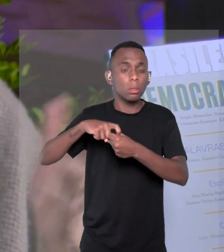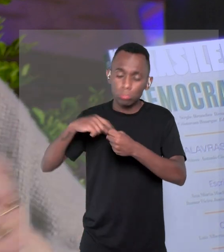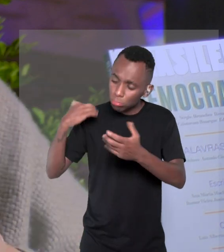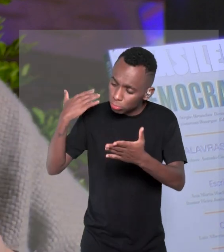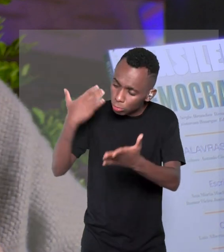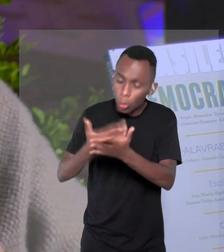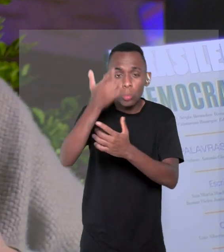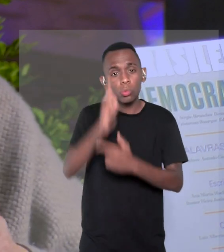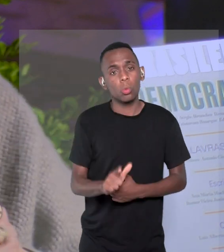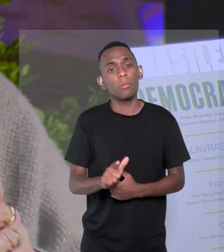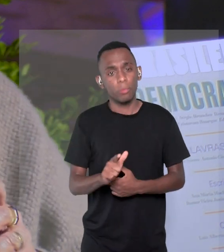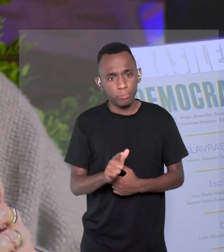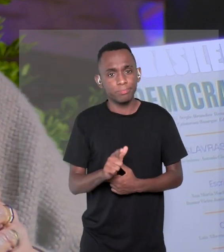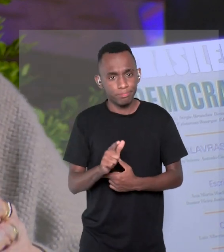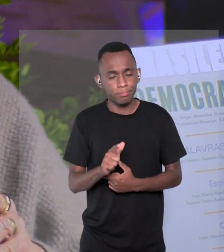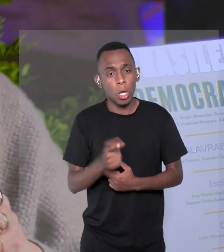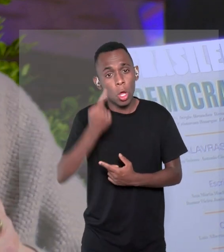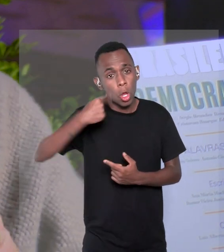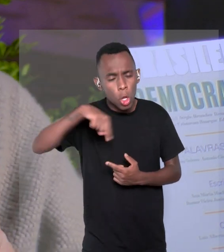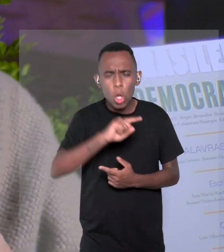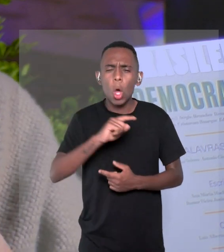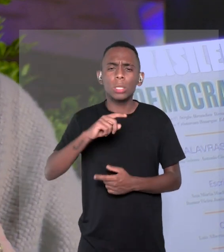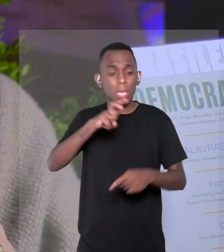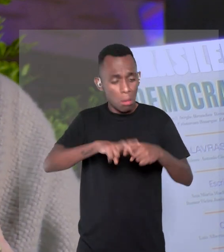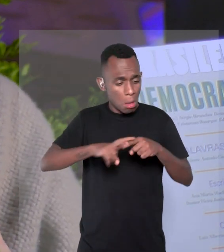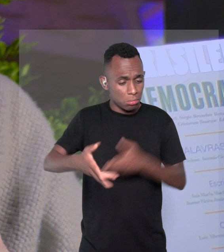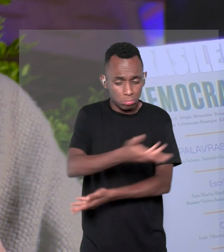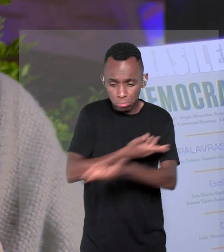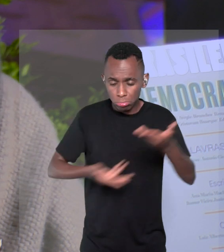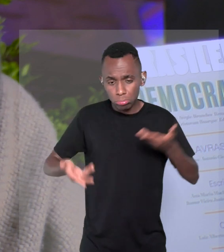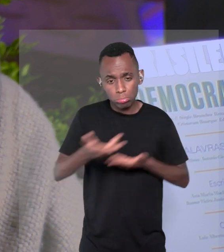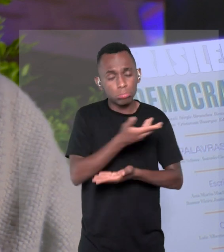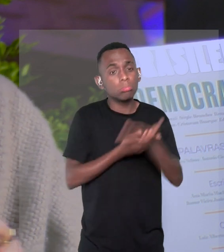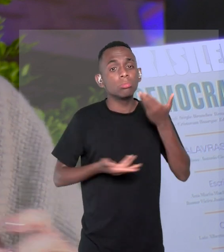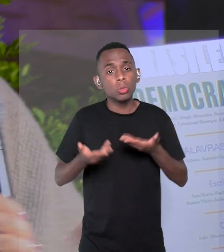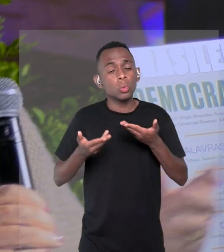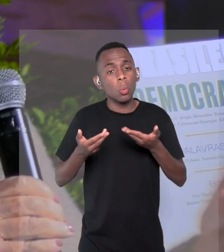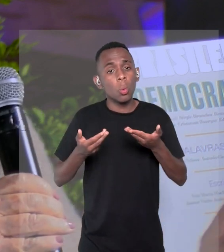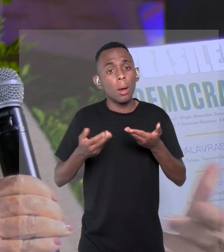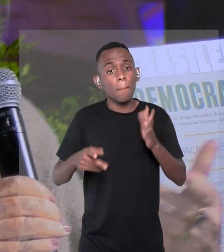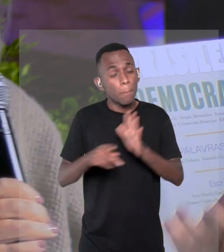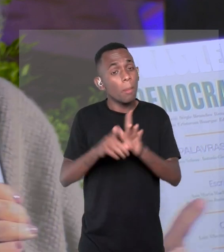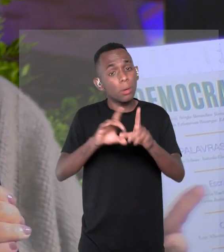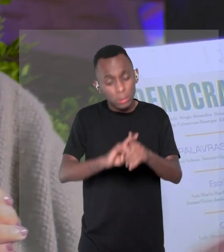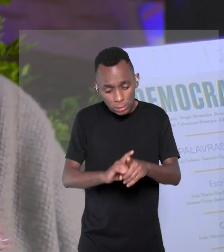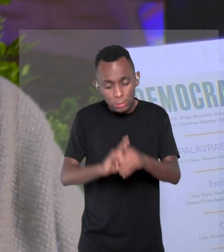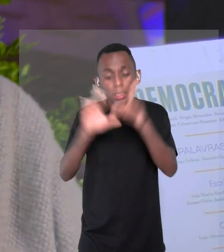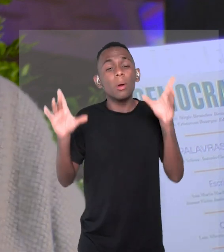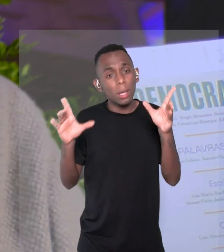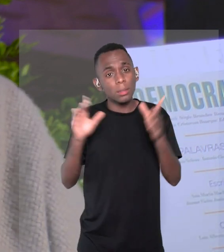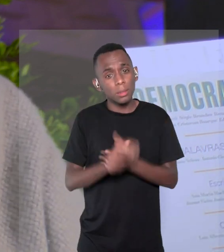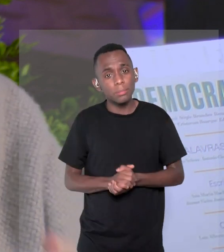um conceito. A democracia é a vida real. É a vida real. Então, o que nós